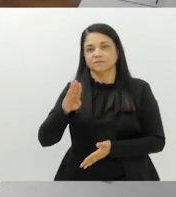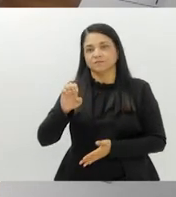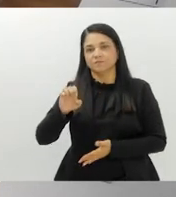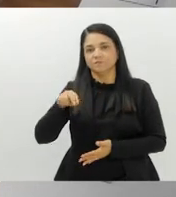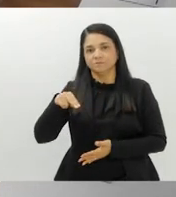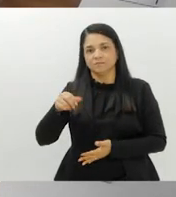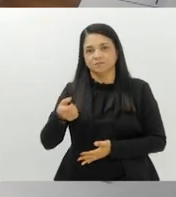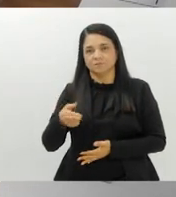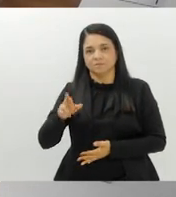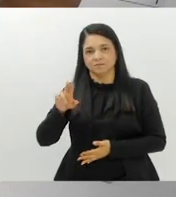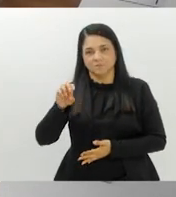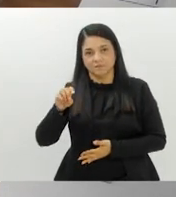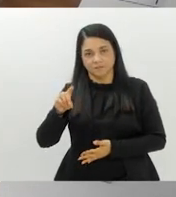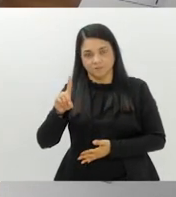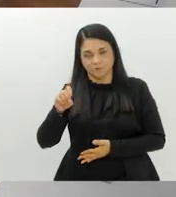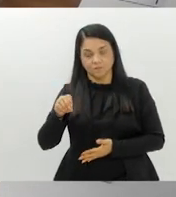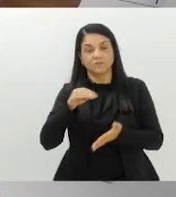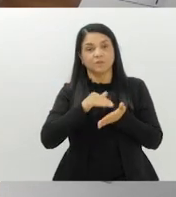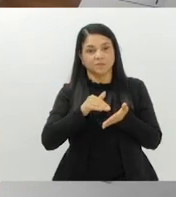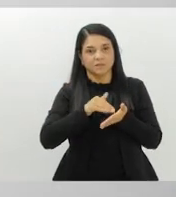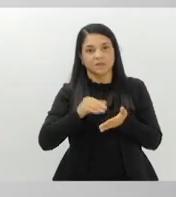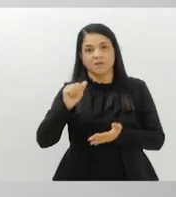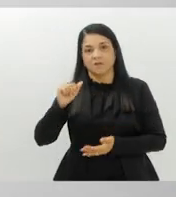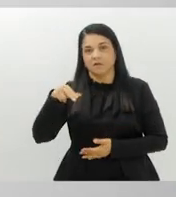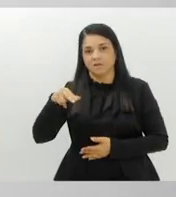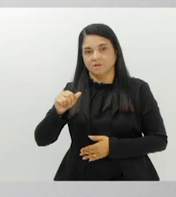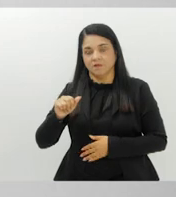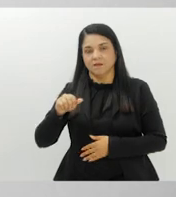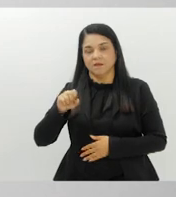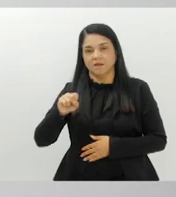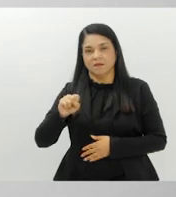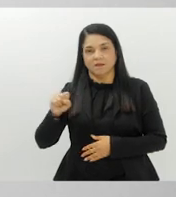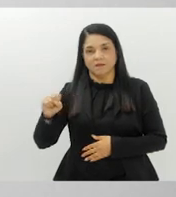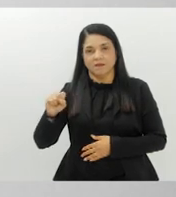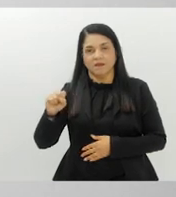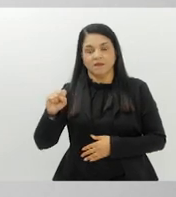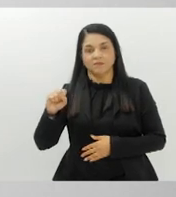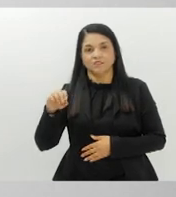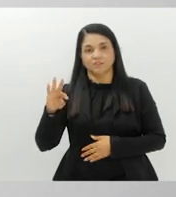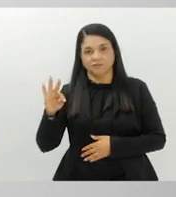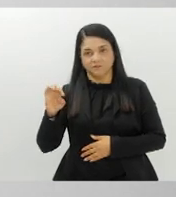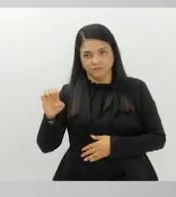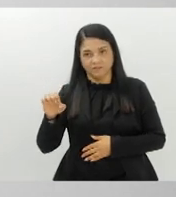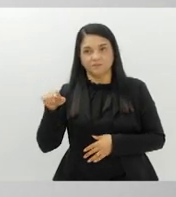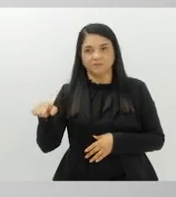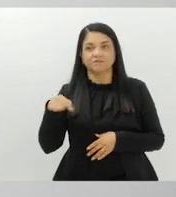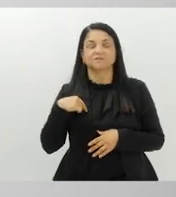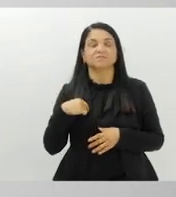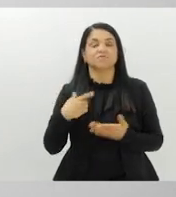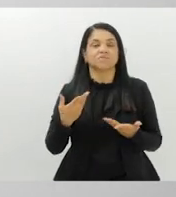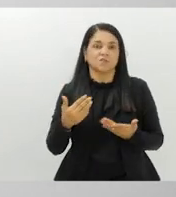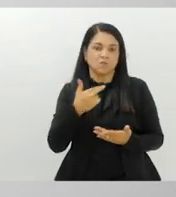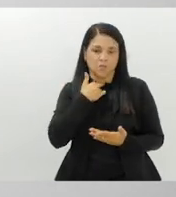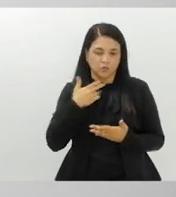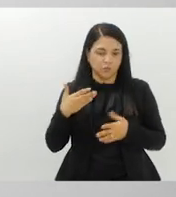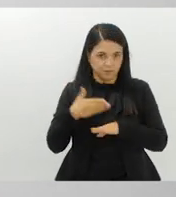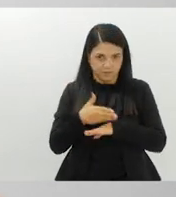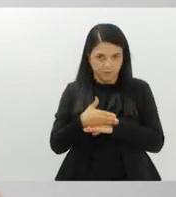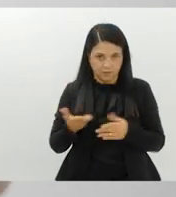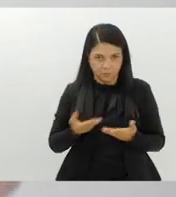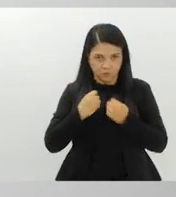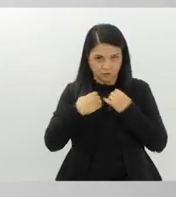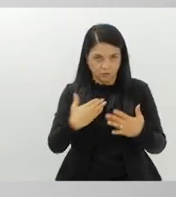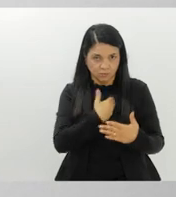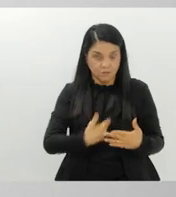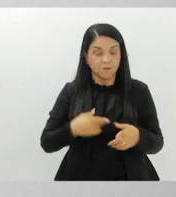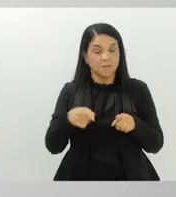minha subsecretária também, Ana Aste, não puderam estar aqui nessa audiência, mas, com certeza, esse é um assunto que o Estado